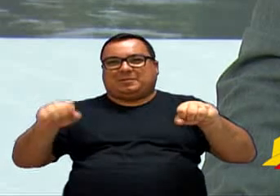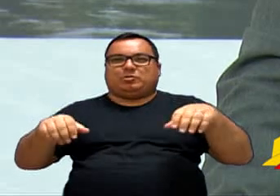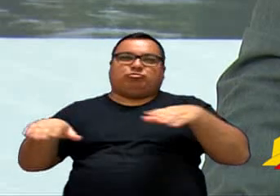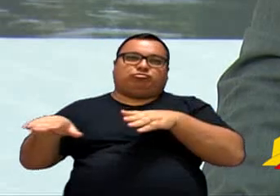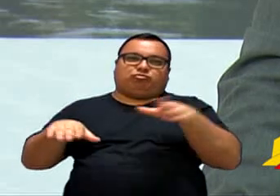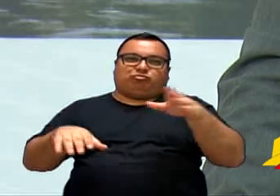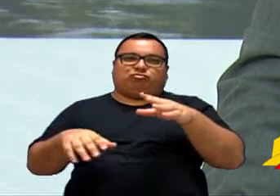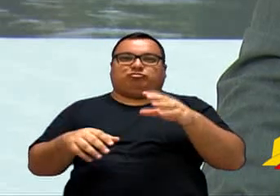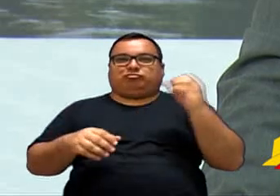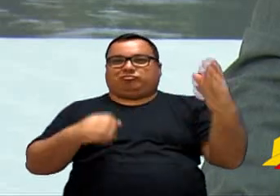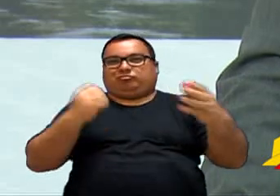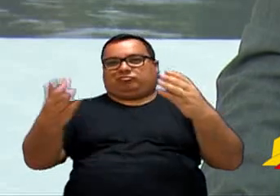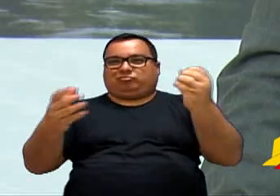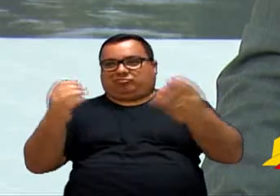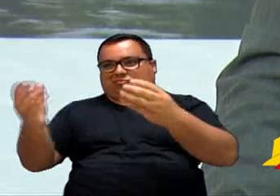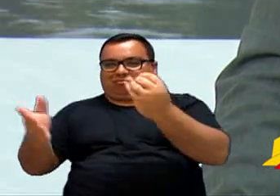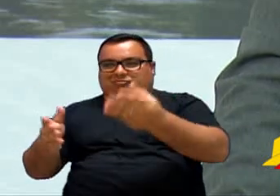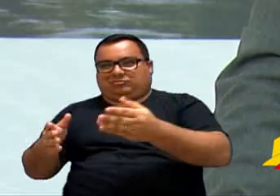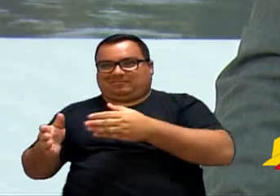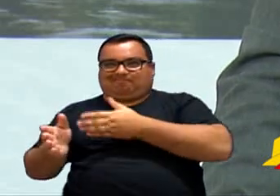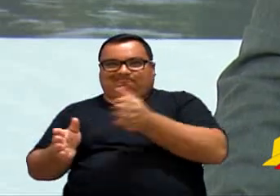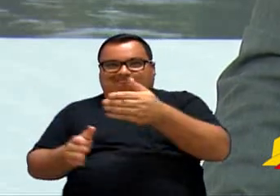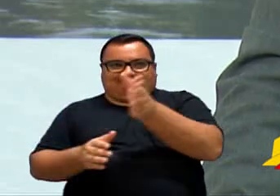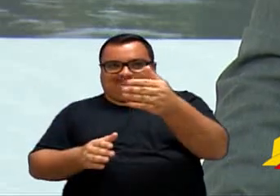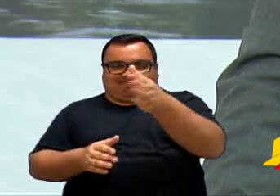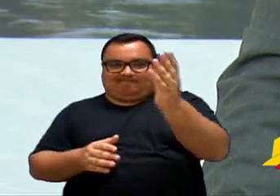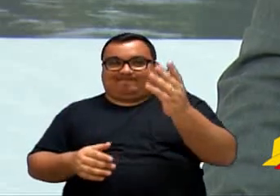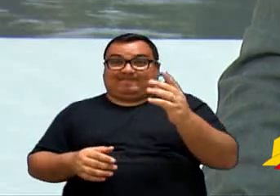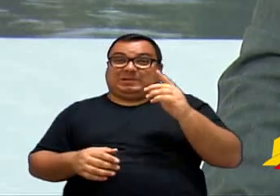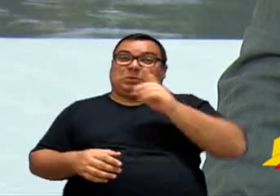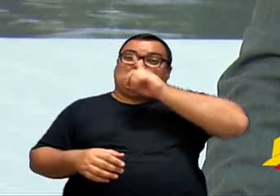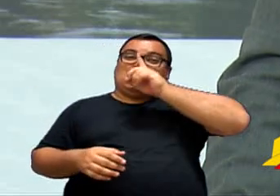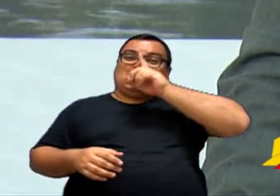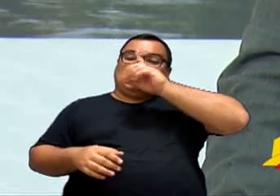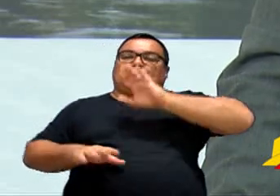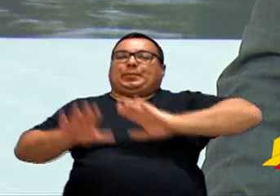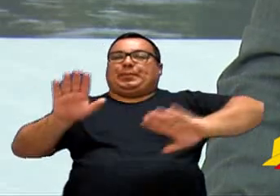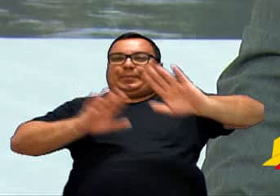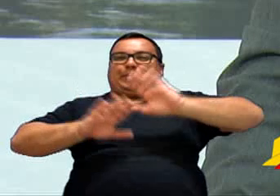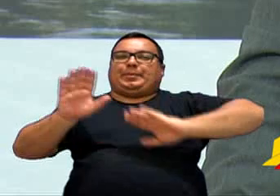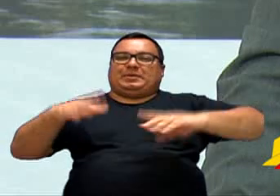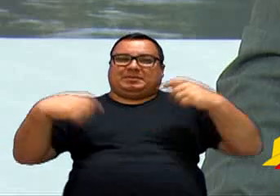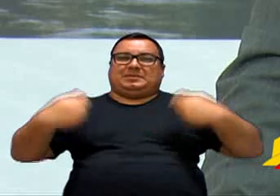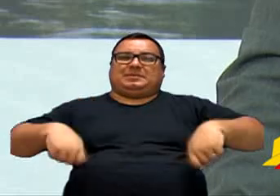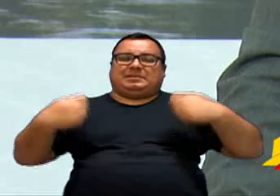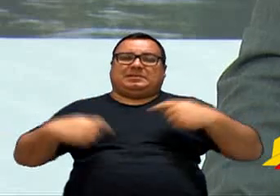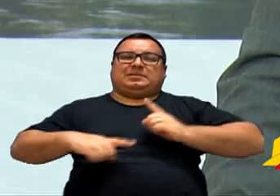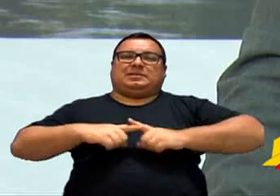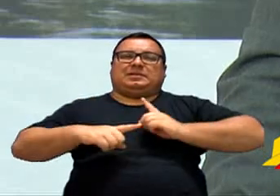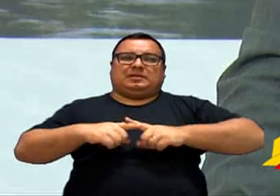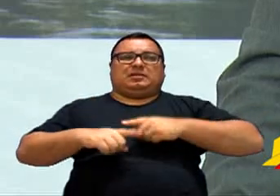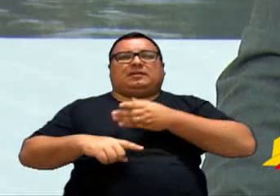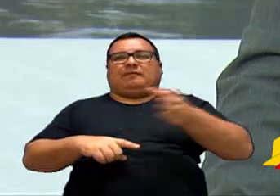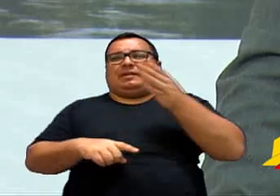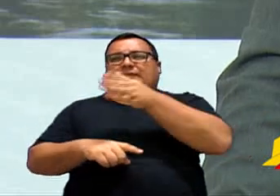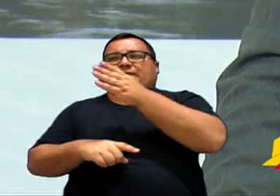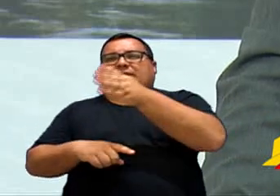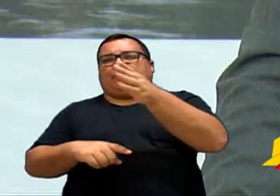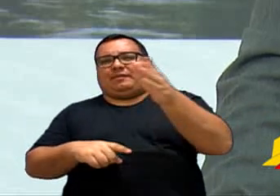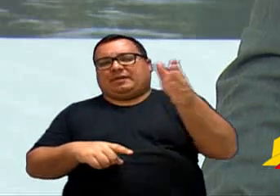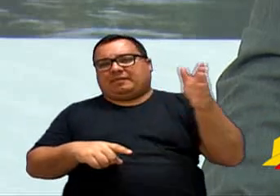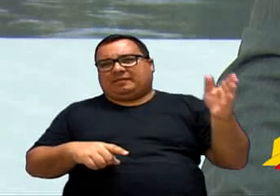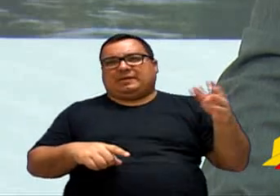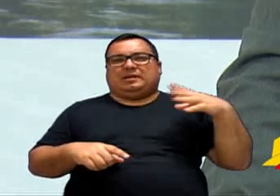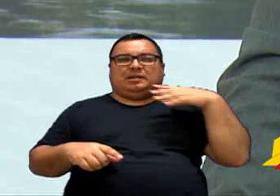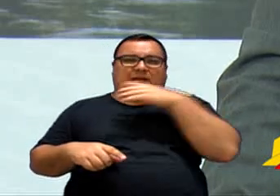arriscam a sua vida diariamente como transportando produtos e serviços